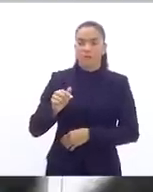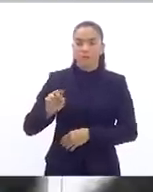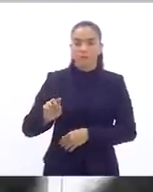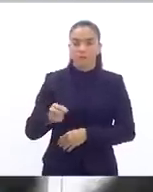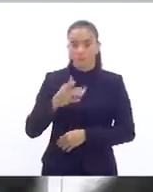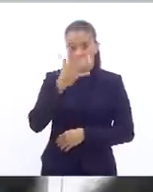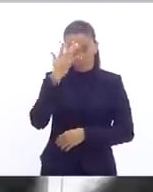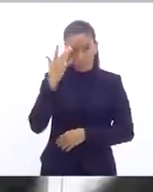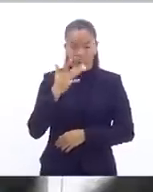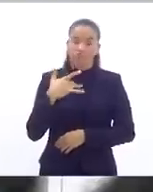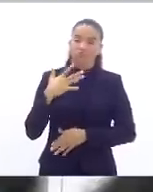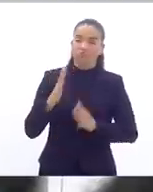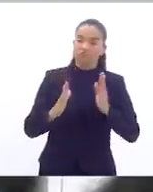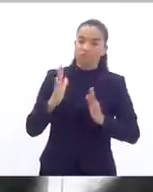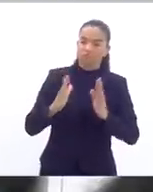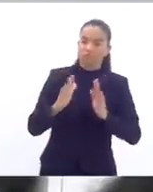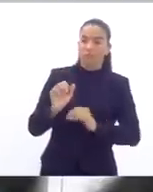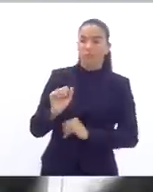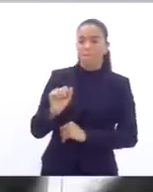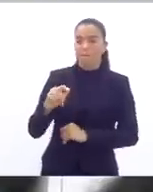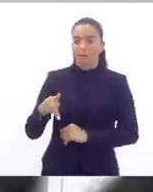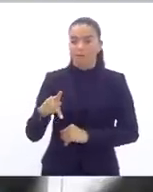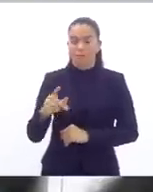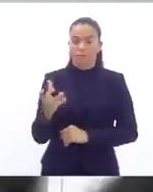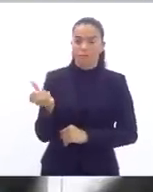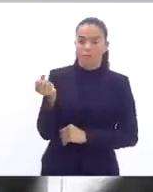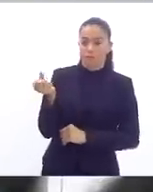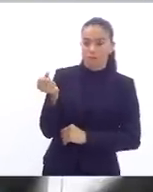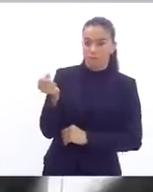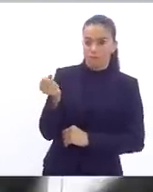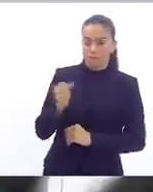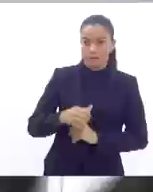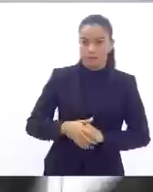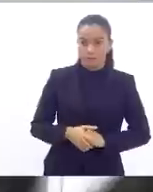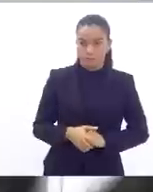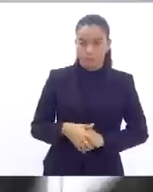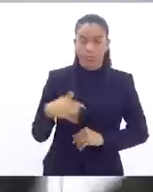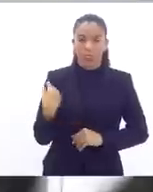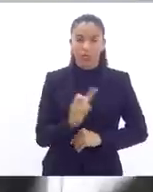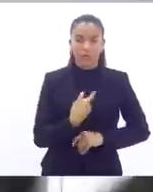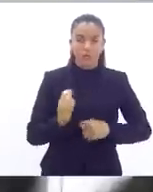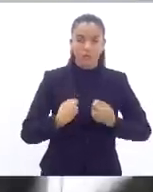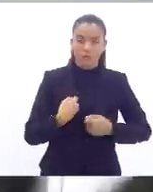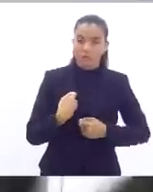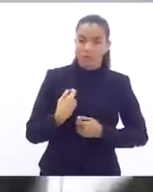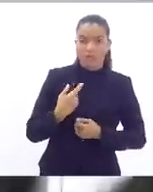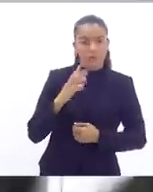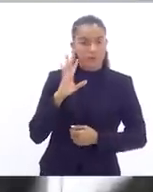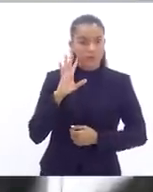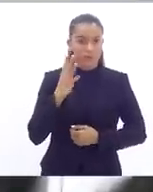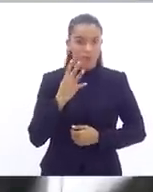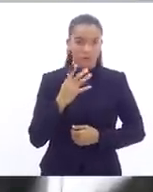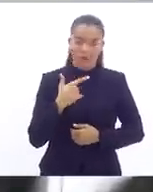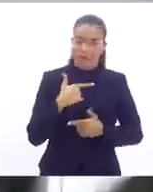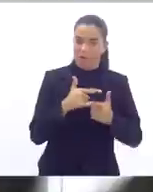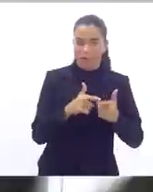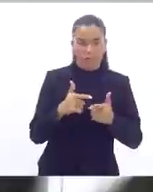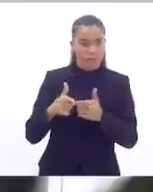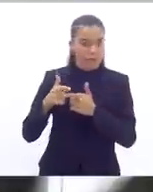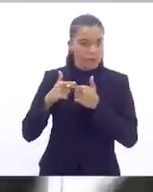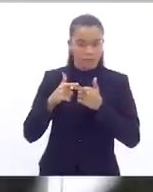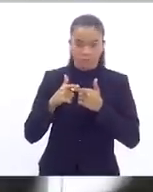tem de pessoas pensionistas que a gente precisa tratar e são por vários problemas